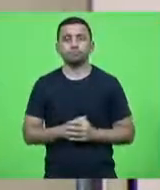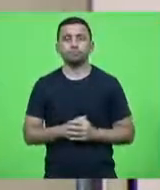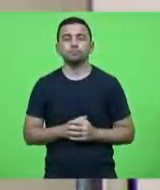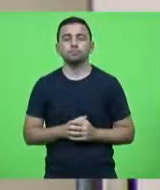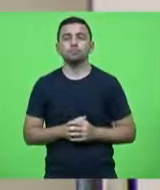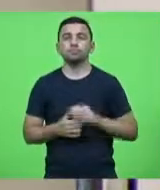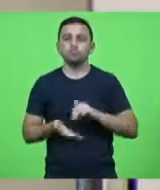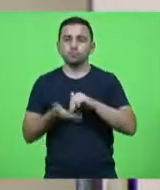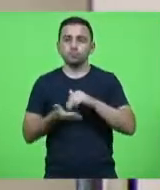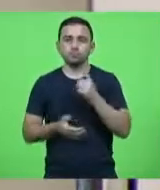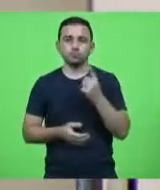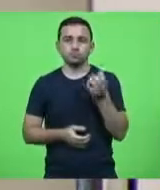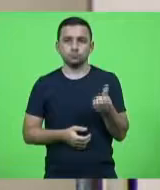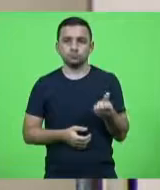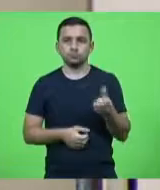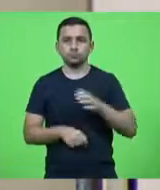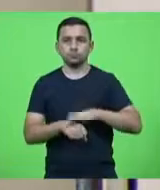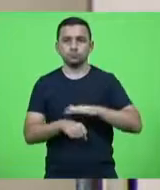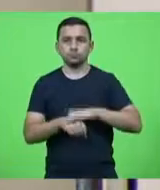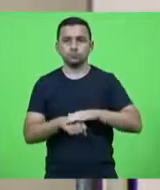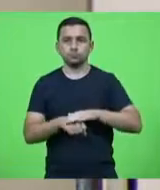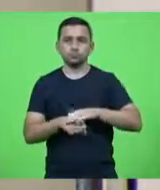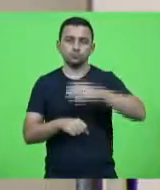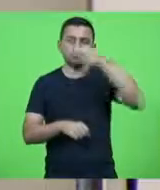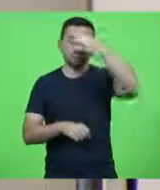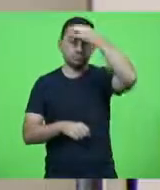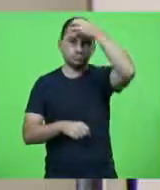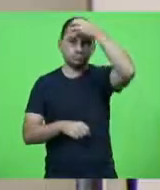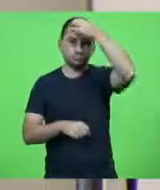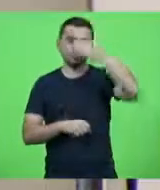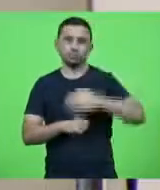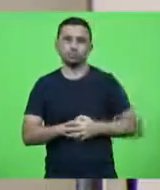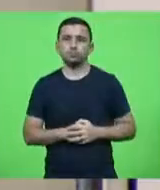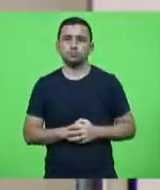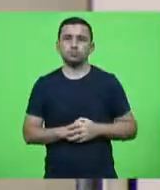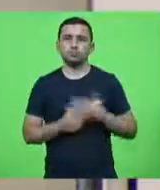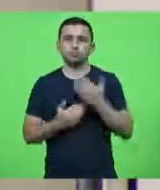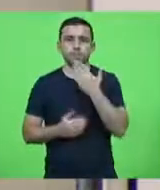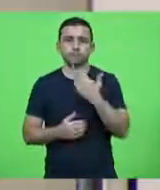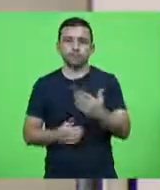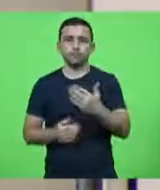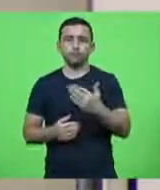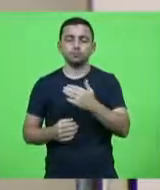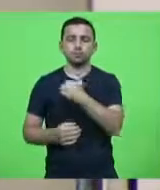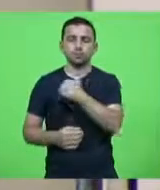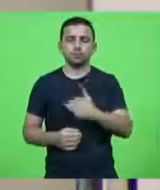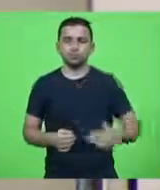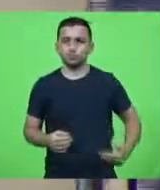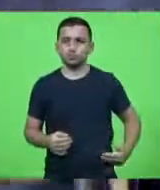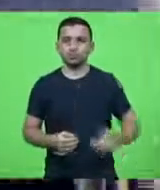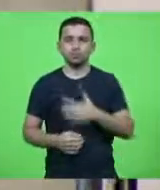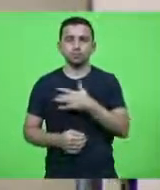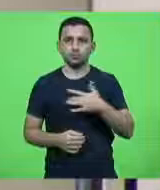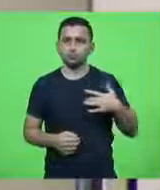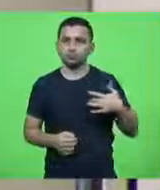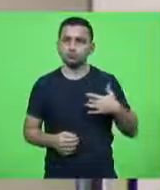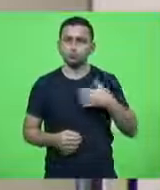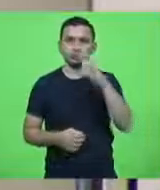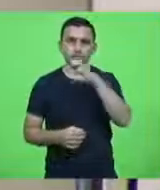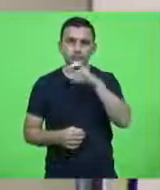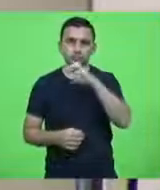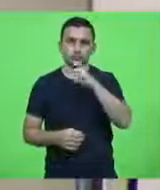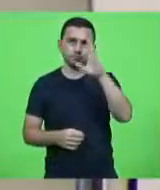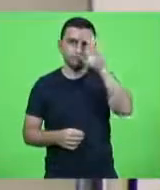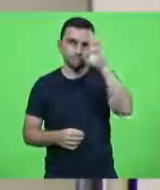Moção 116. Autor deputado Coronel Mocelin. Apelando ao ministro da Saúde que priorize a vacinação contra a